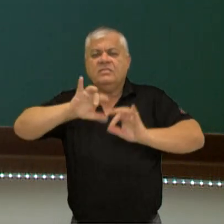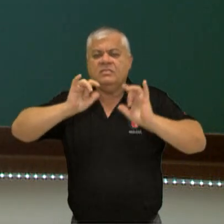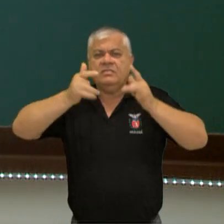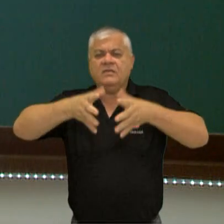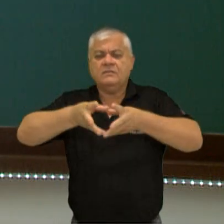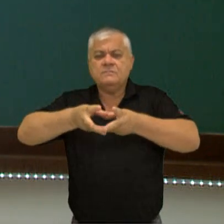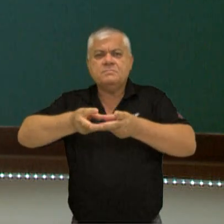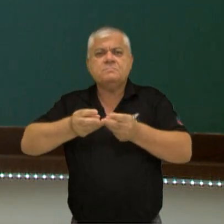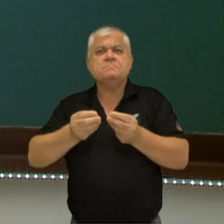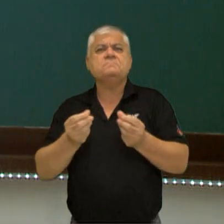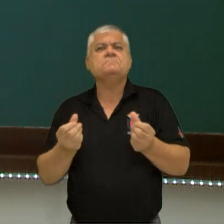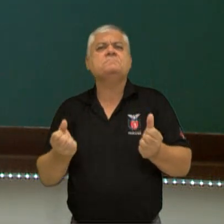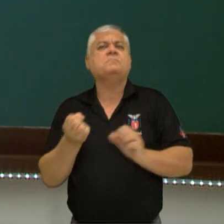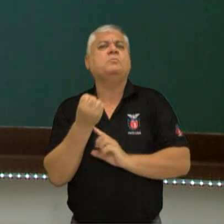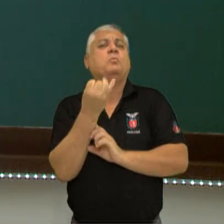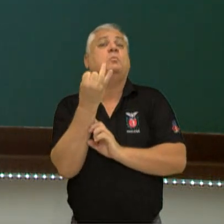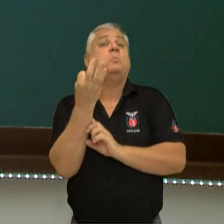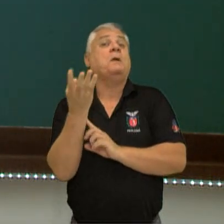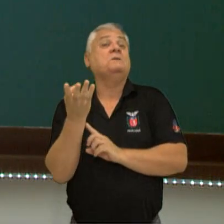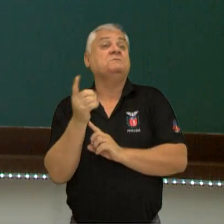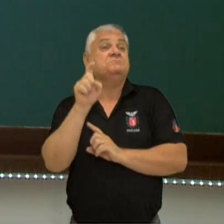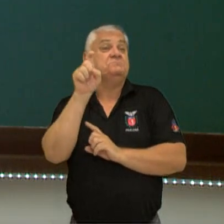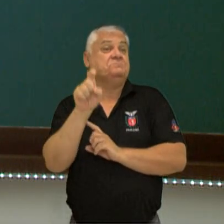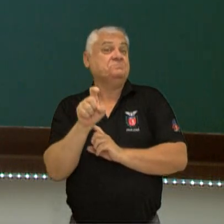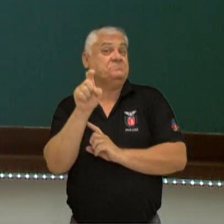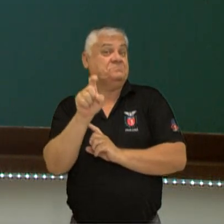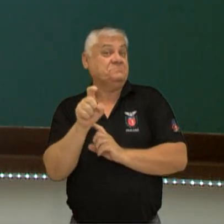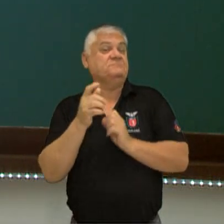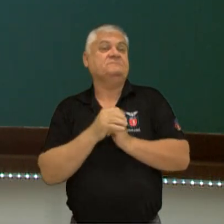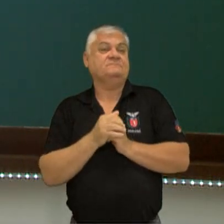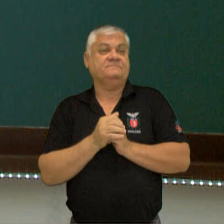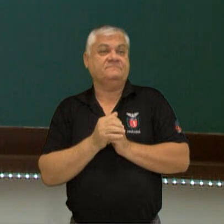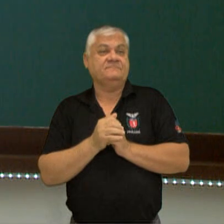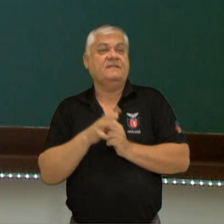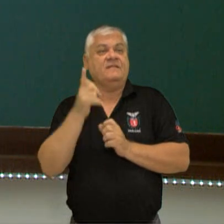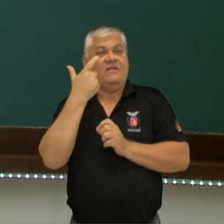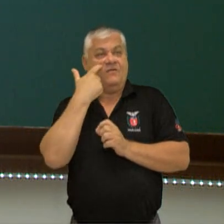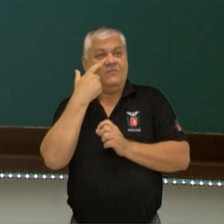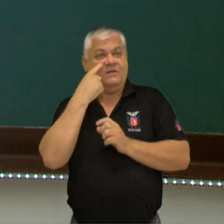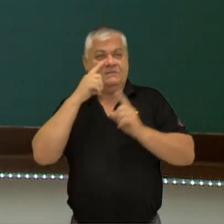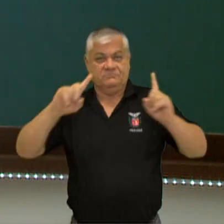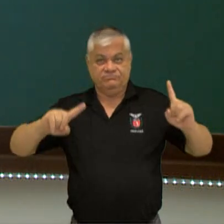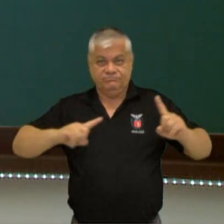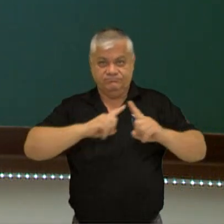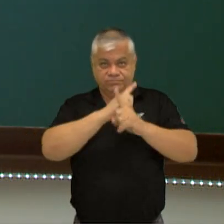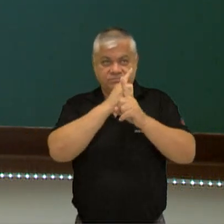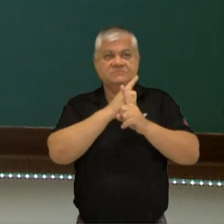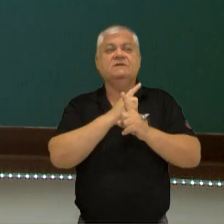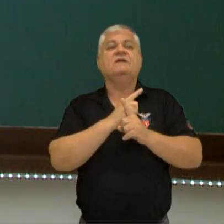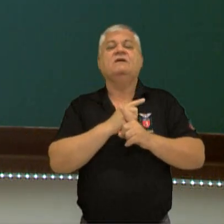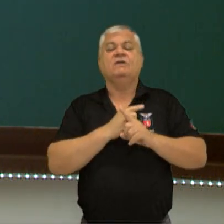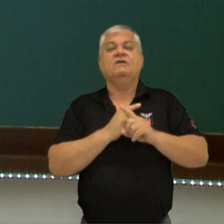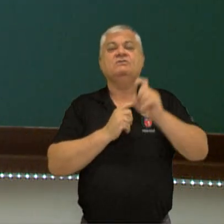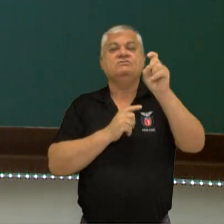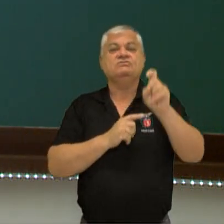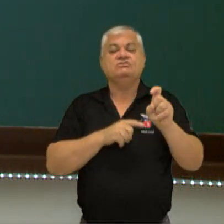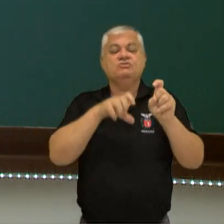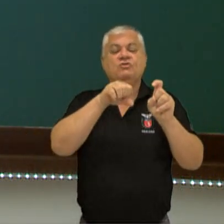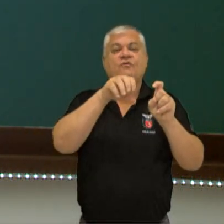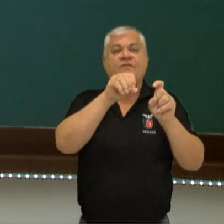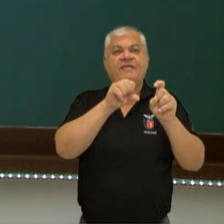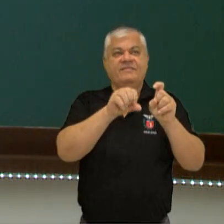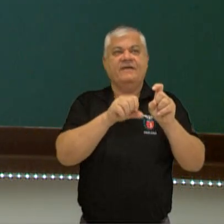num volume de água de 50 na temperatura de 0 graus. Faço a regrinha de 3 aqui e tenho 90, ou